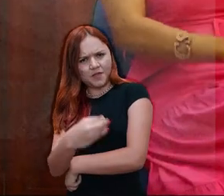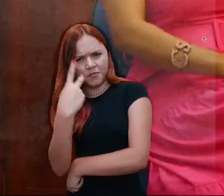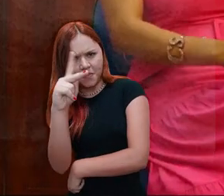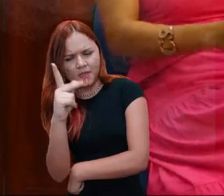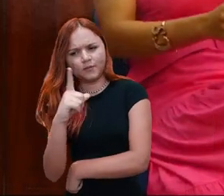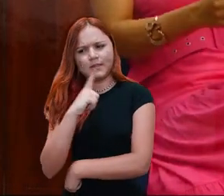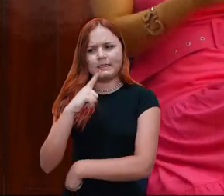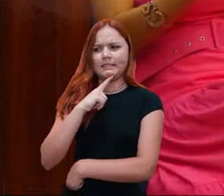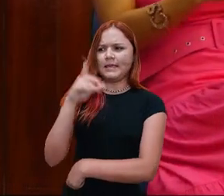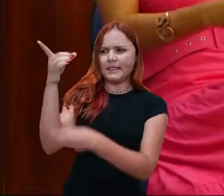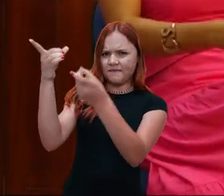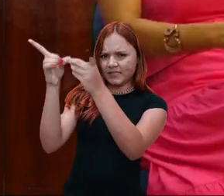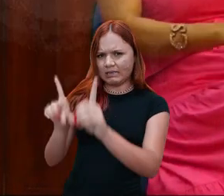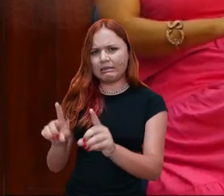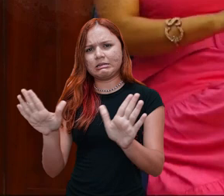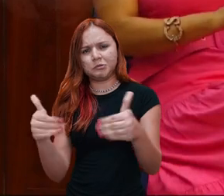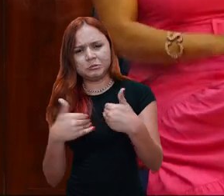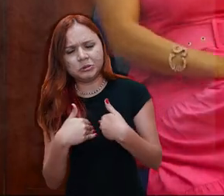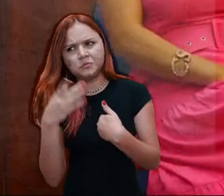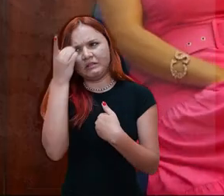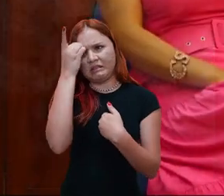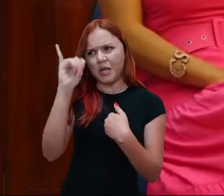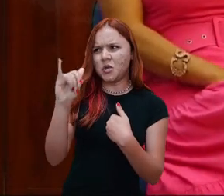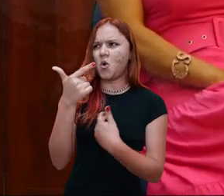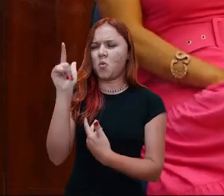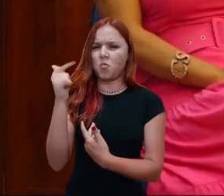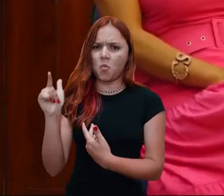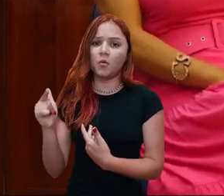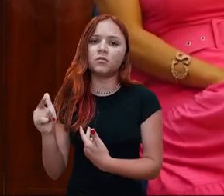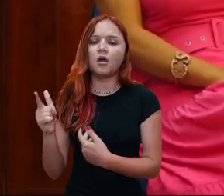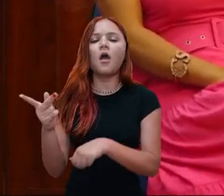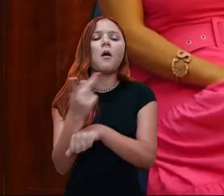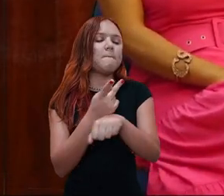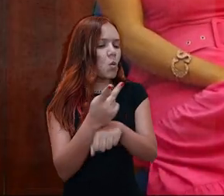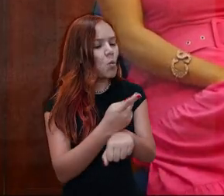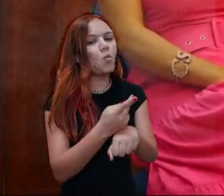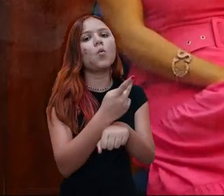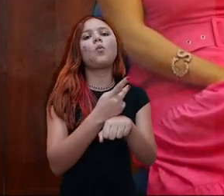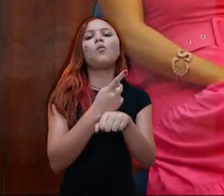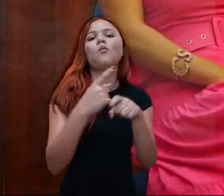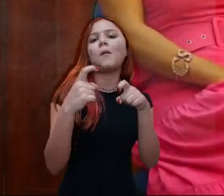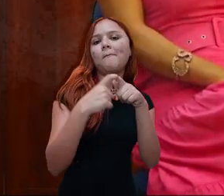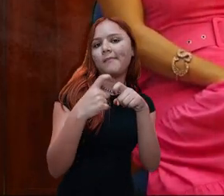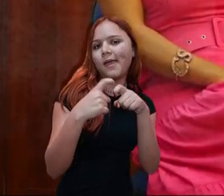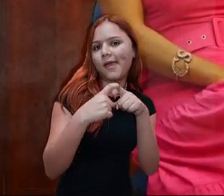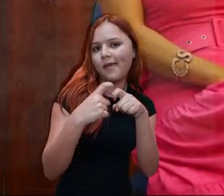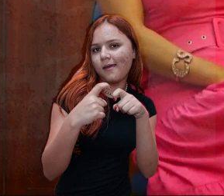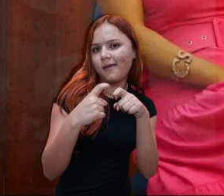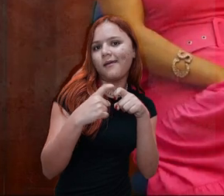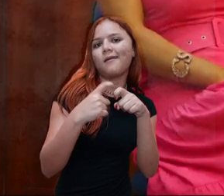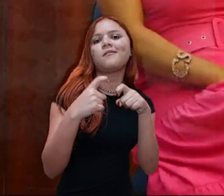seja autismo, seja sinalizado como DI ou qualquer outra, corra atrás de um diagnóstico com